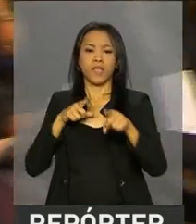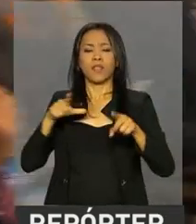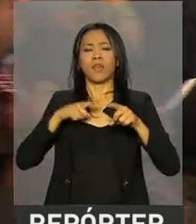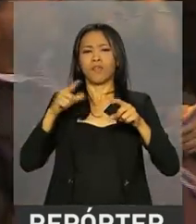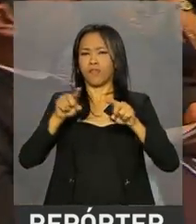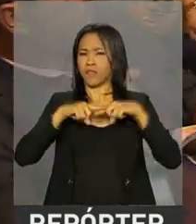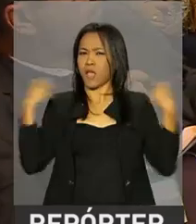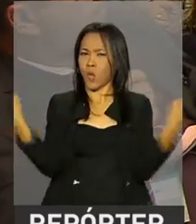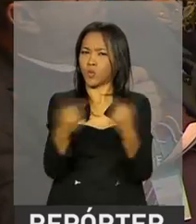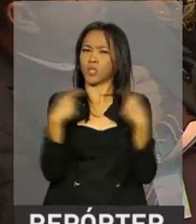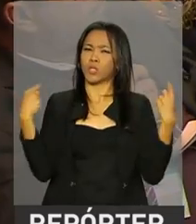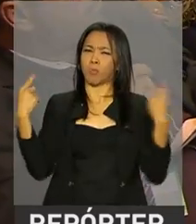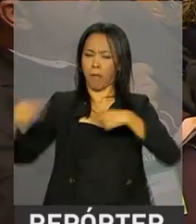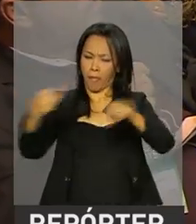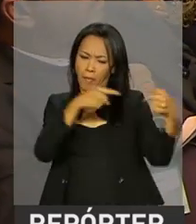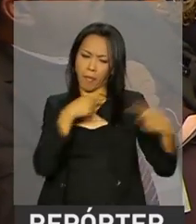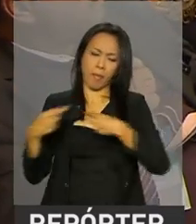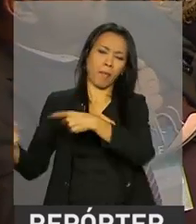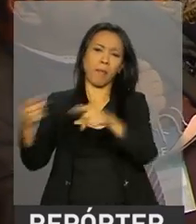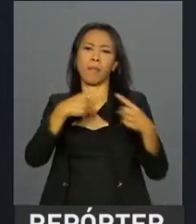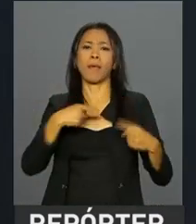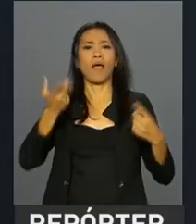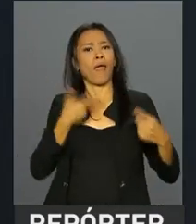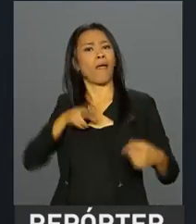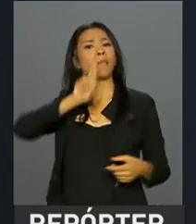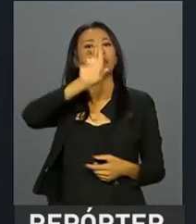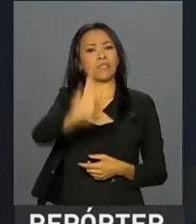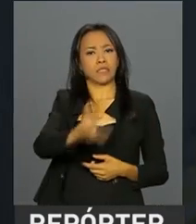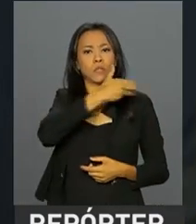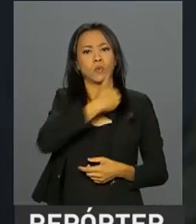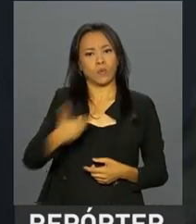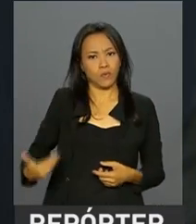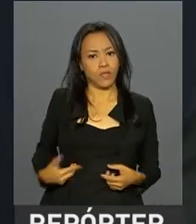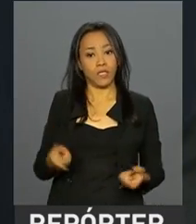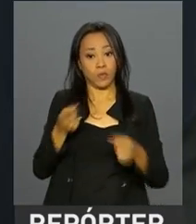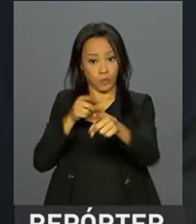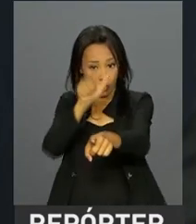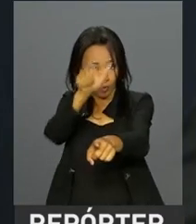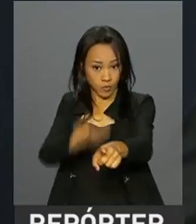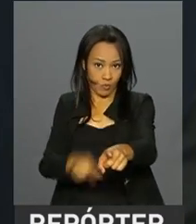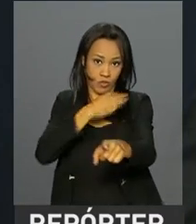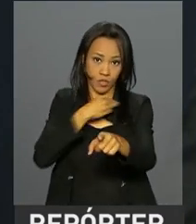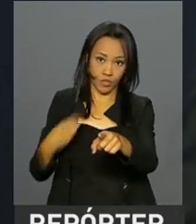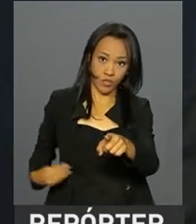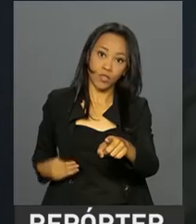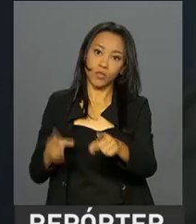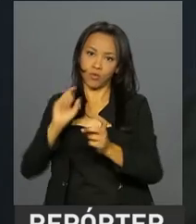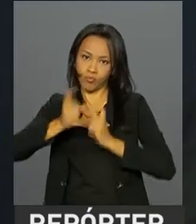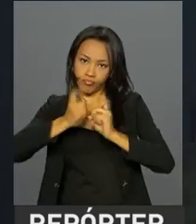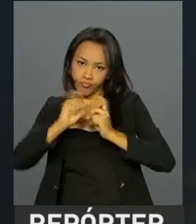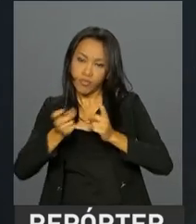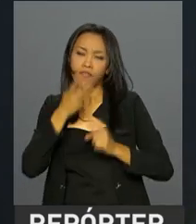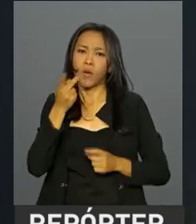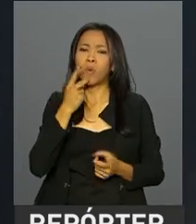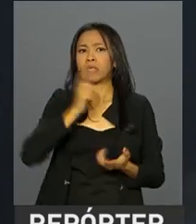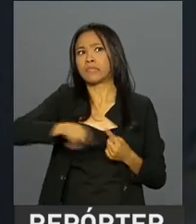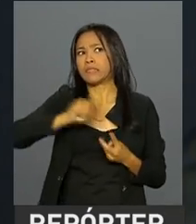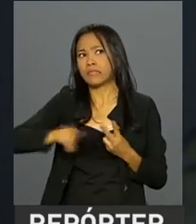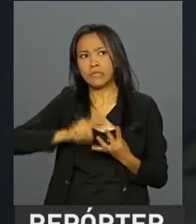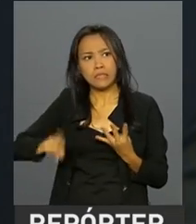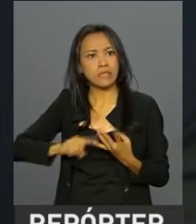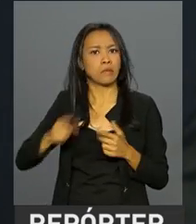parlamentares técnicos representantes do governo o ministro do planejamento disse que o Brasil tem uma série de problemas para